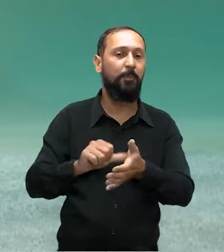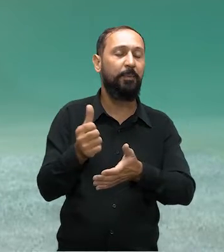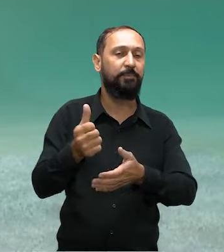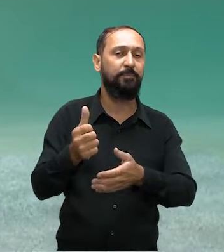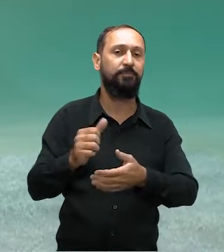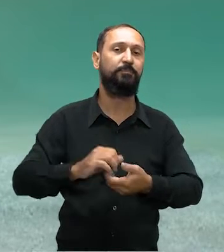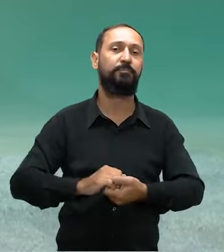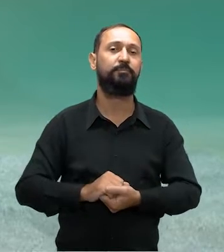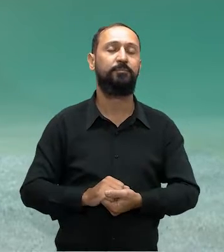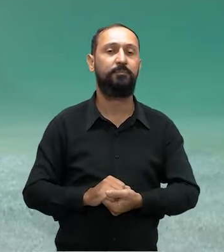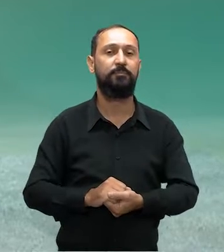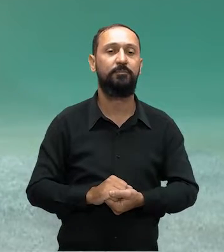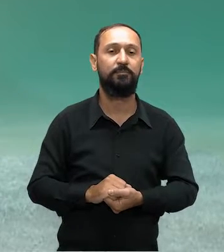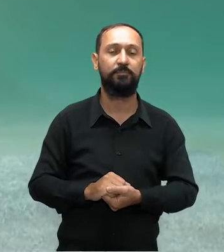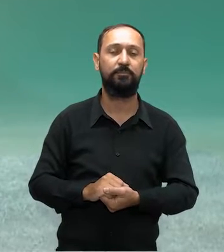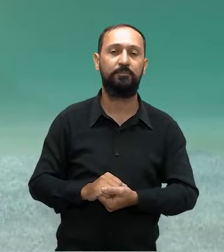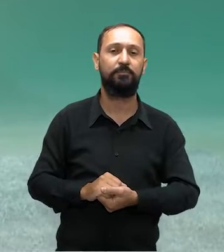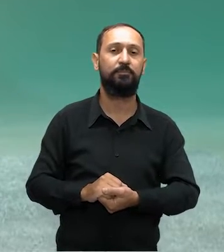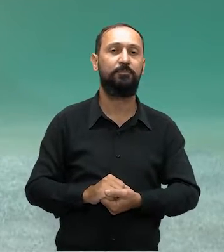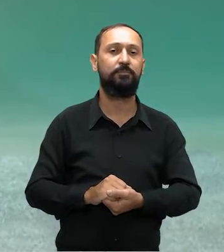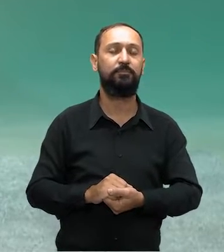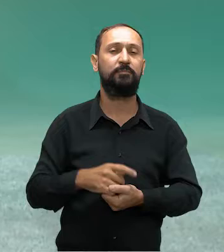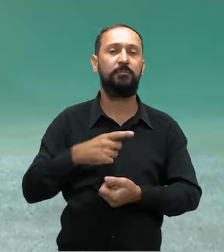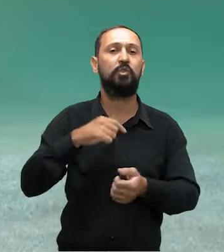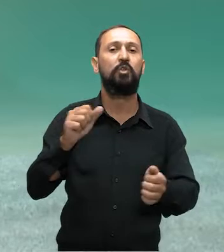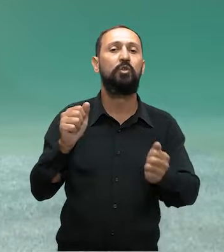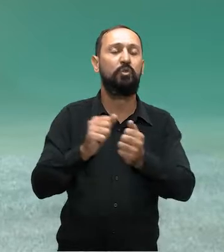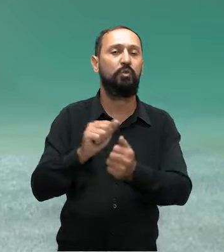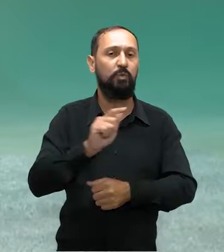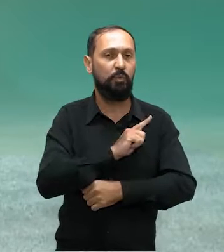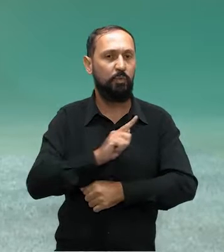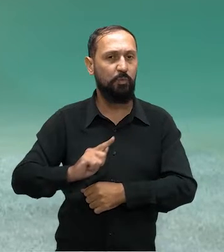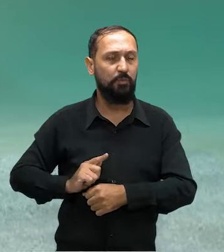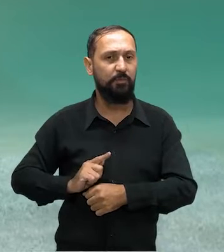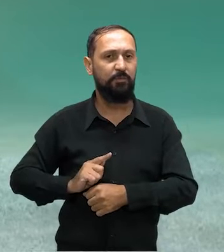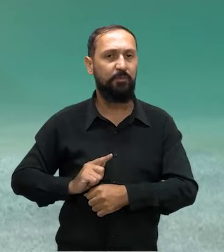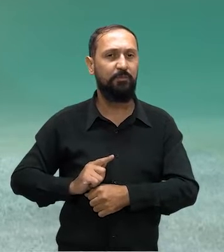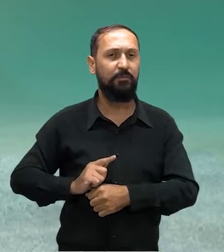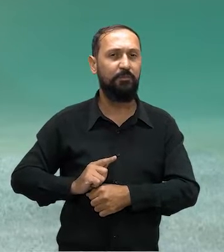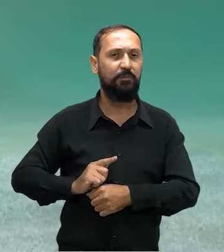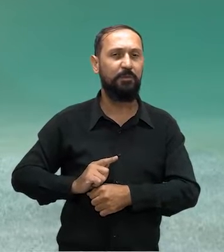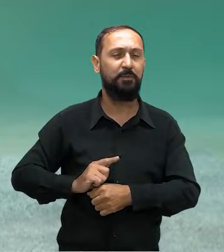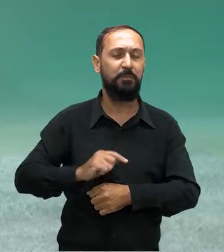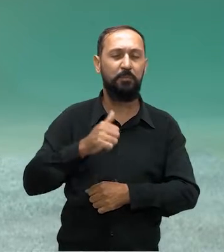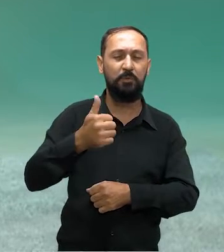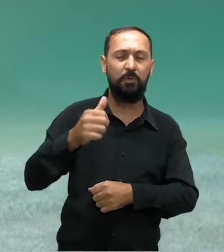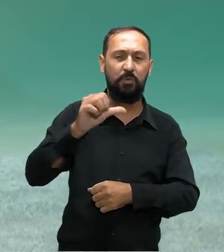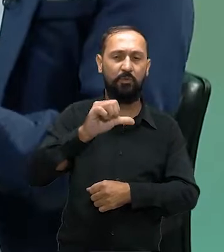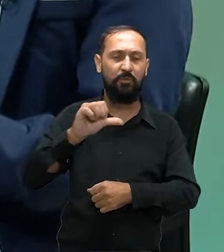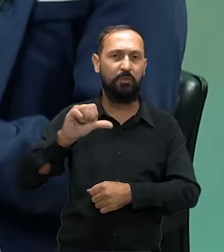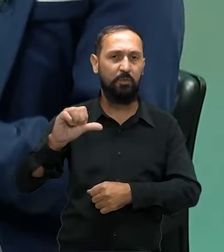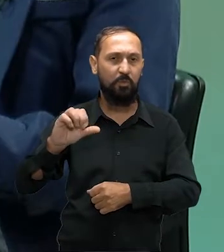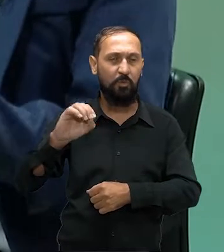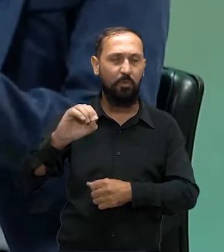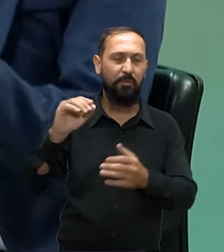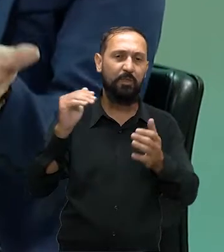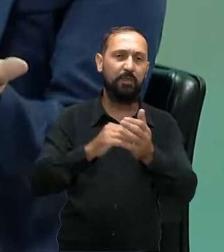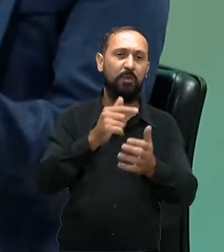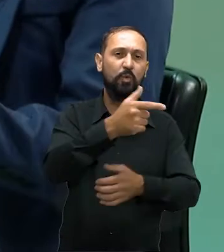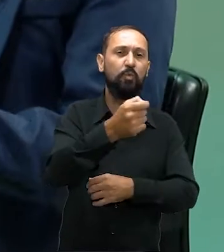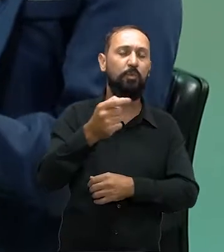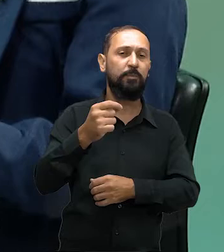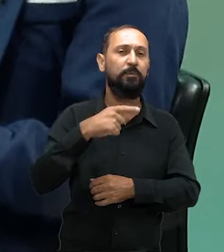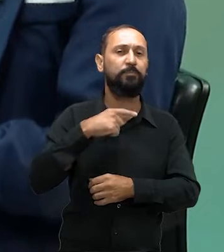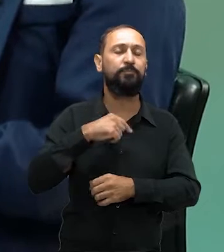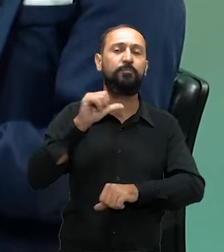reunião do Junto com a CONFAS? primeira reunião do CONFAS, foi criado no governo de 99 e 2000, houve